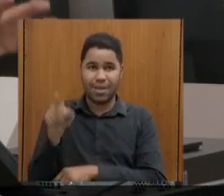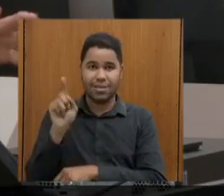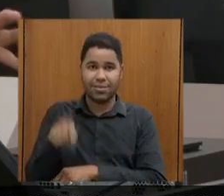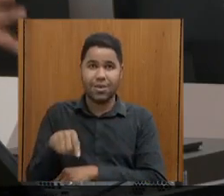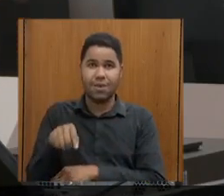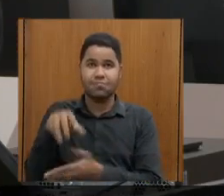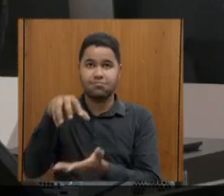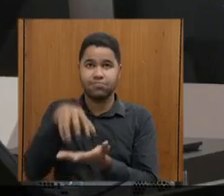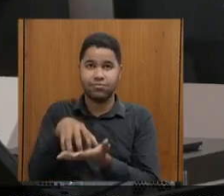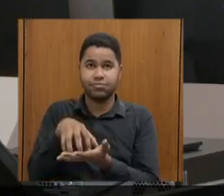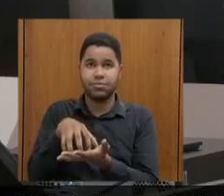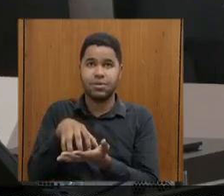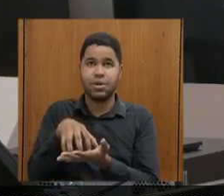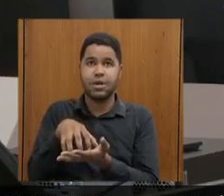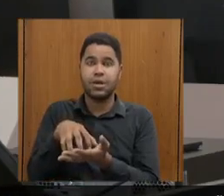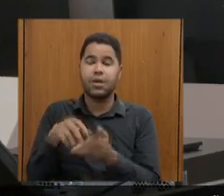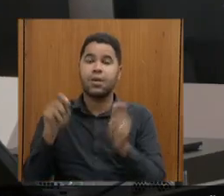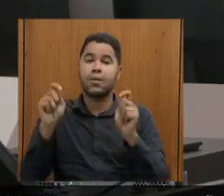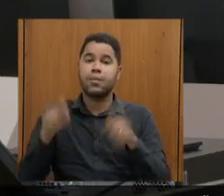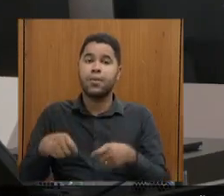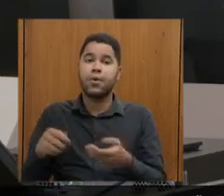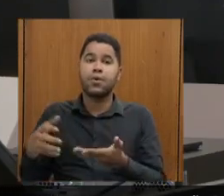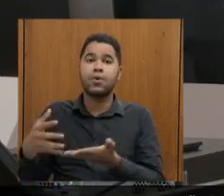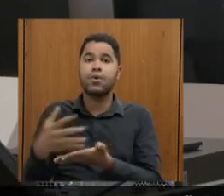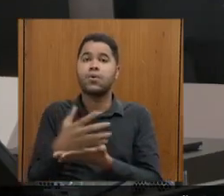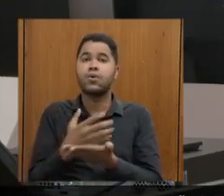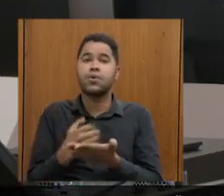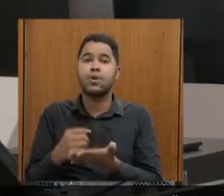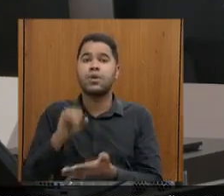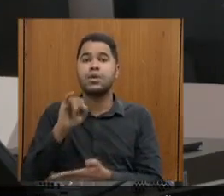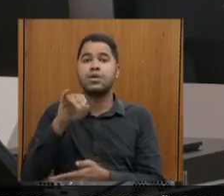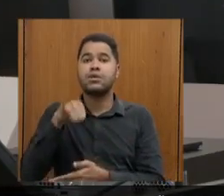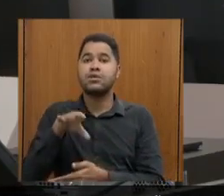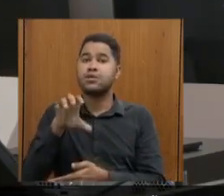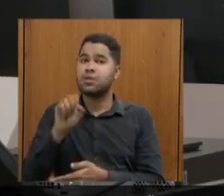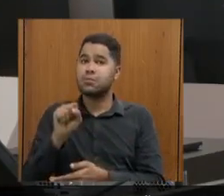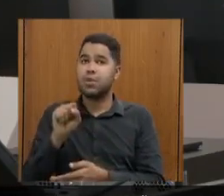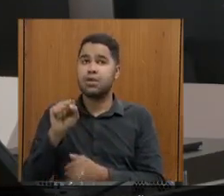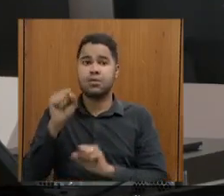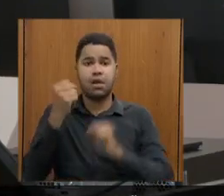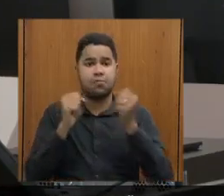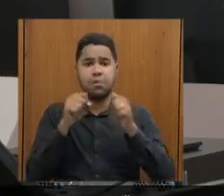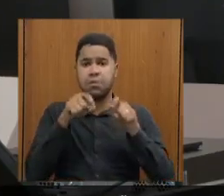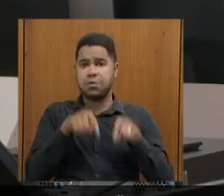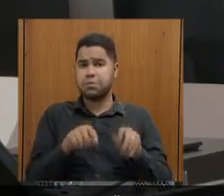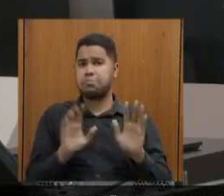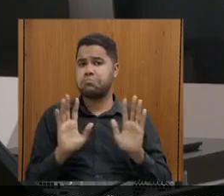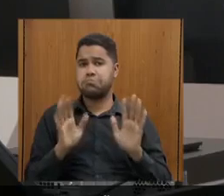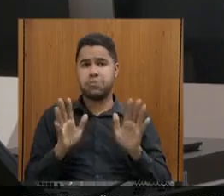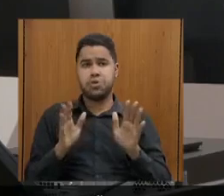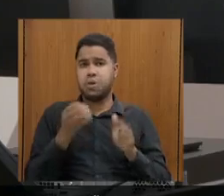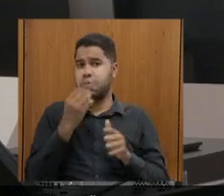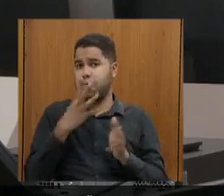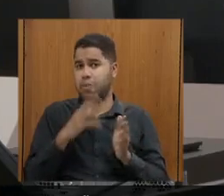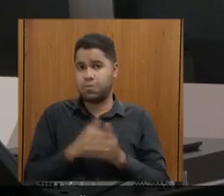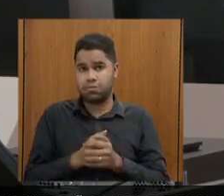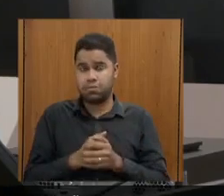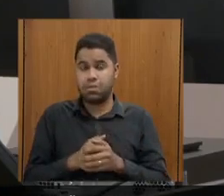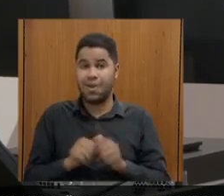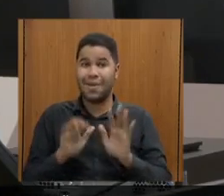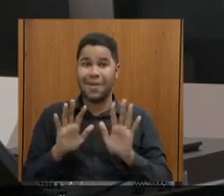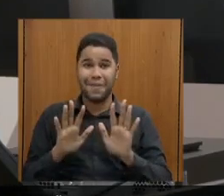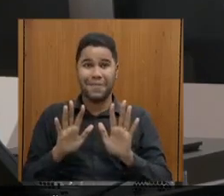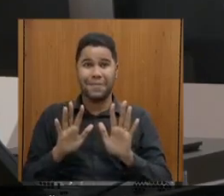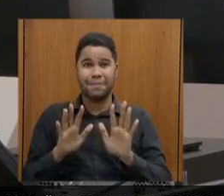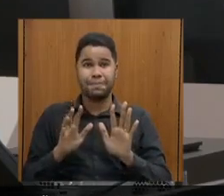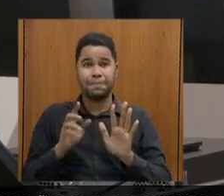CD ela pode recolher o ICMS lá e a fábrica fica aqui já fica bom para os nossos empregos Mas